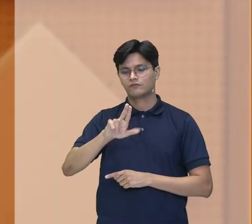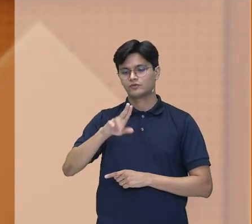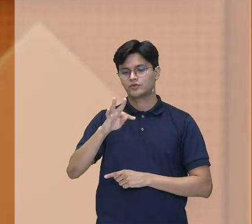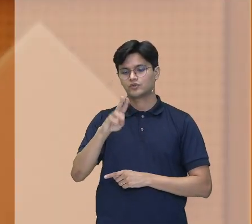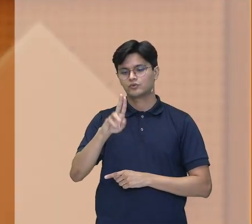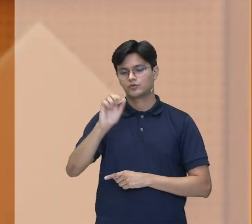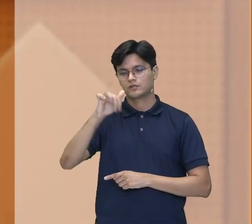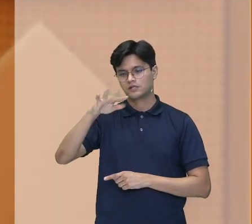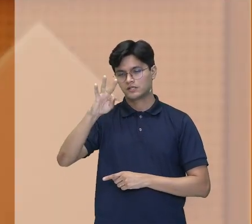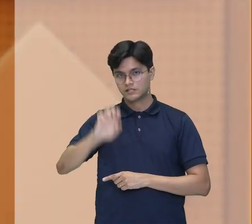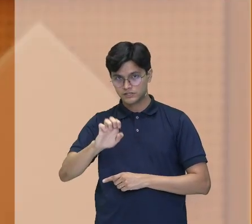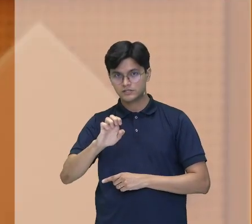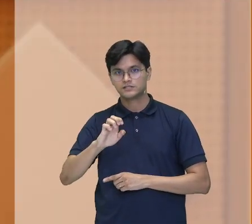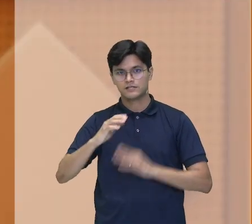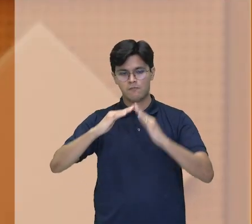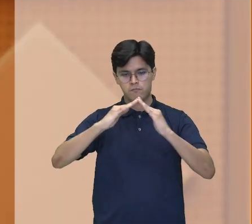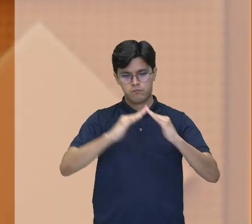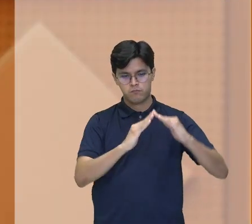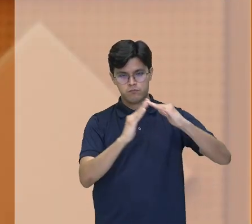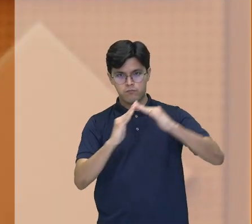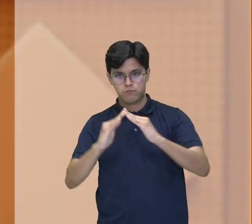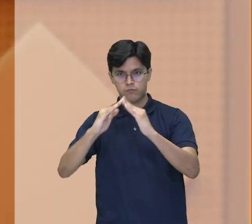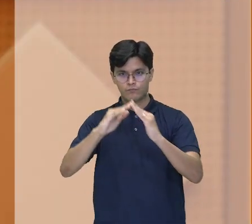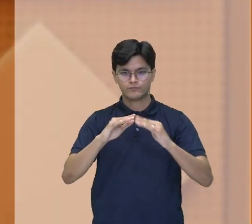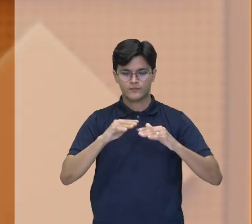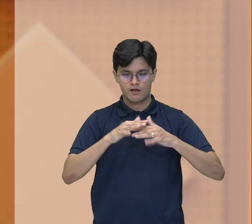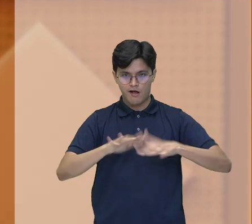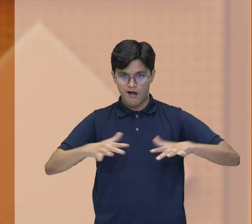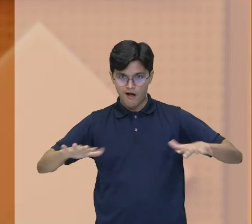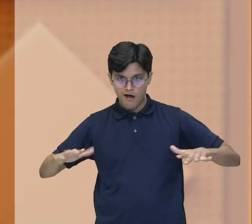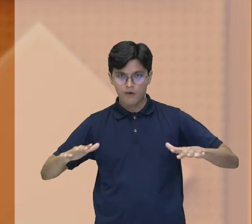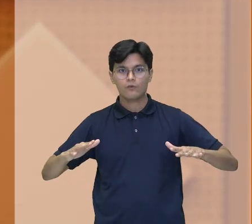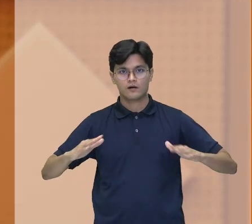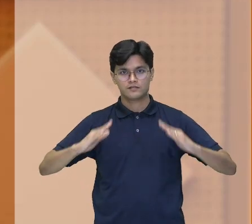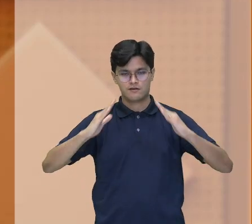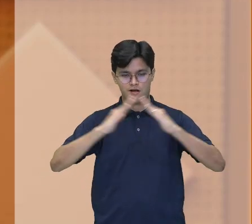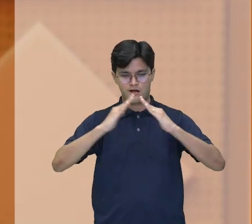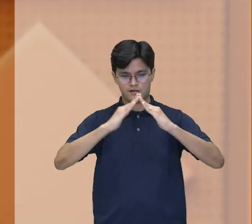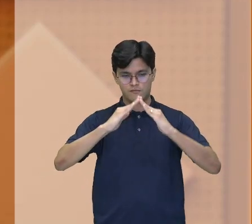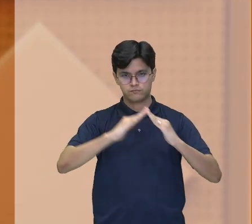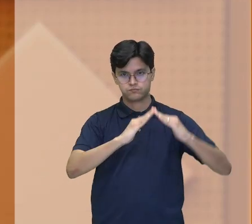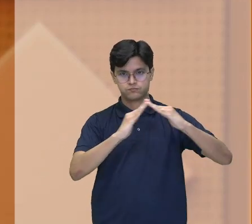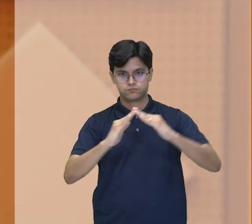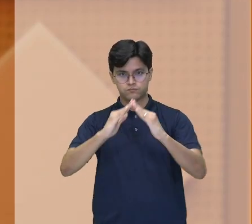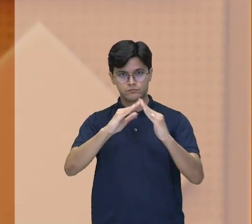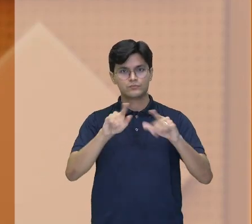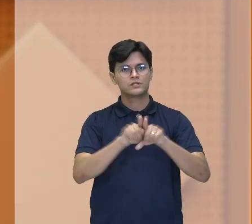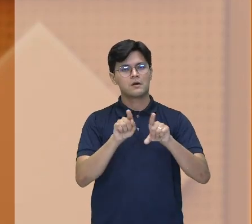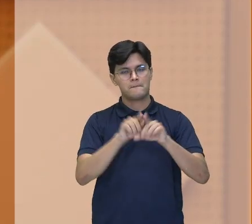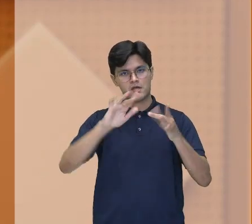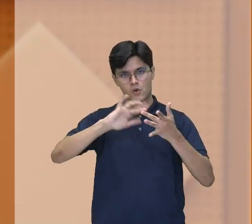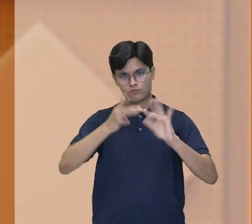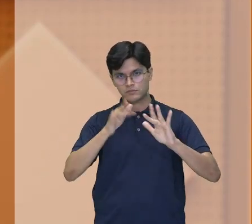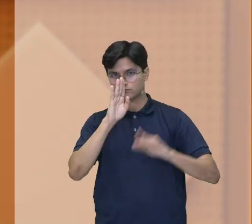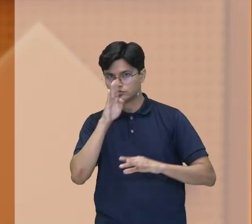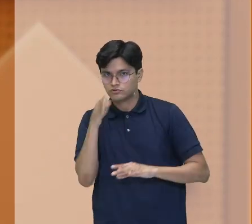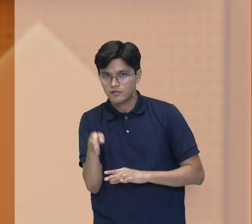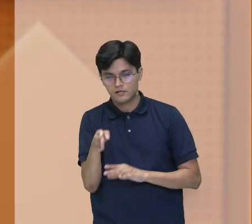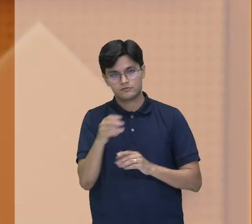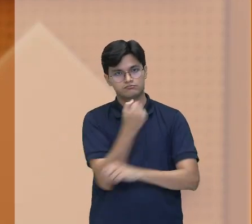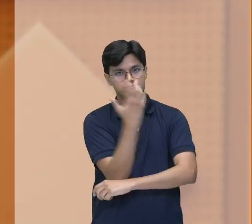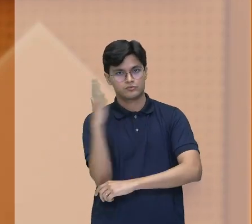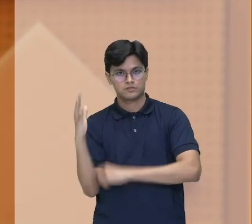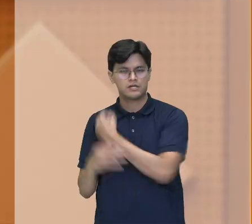que também vão ter ali uma conexão direta com a natureza. O problema dessas habitações é a falta